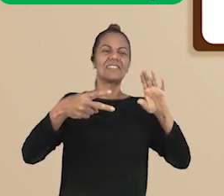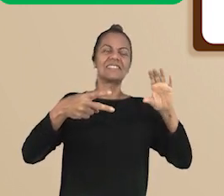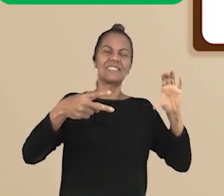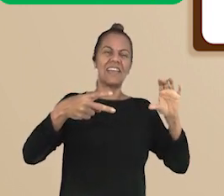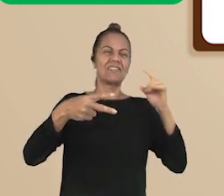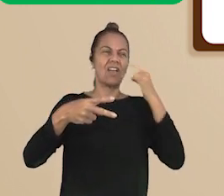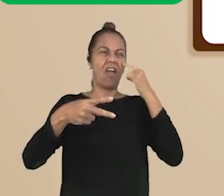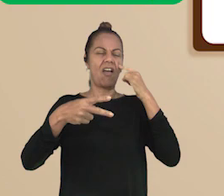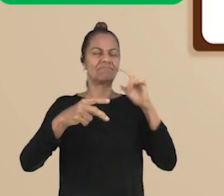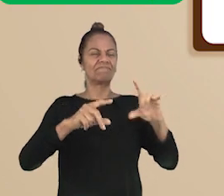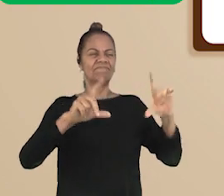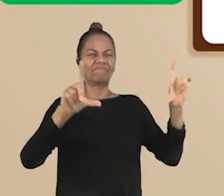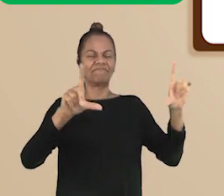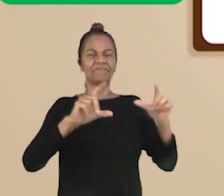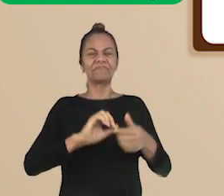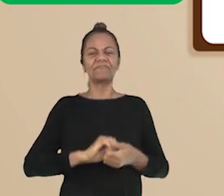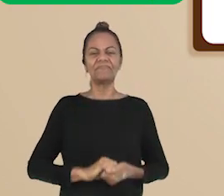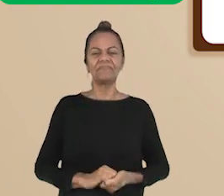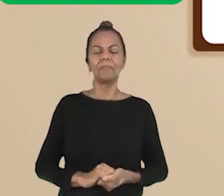o triângulo ABC.